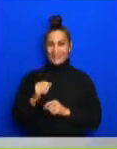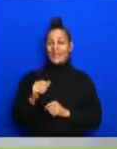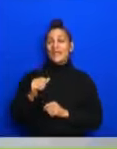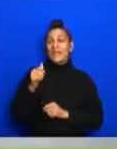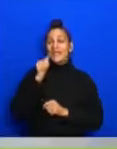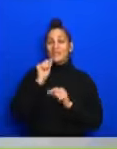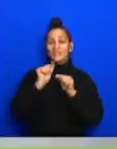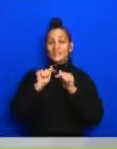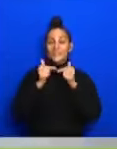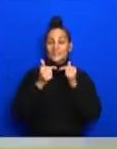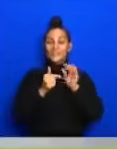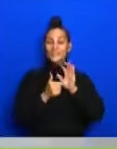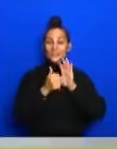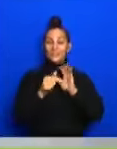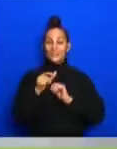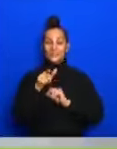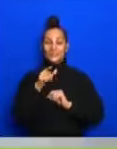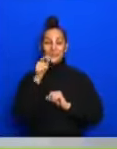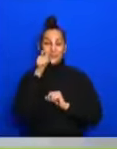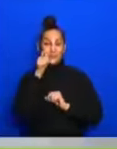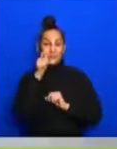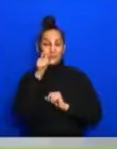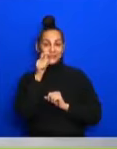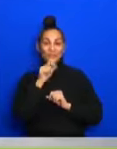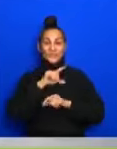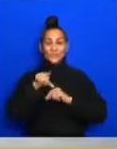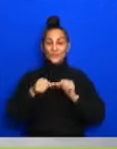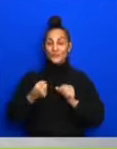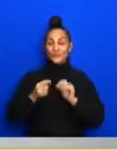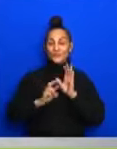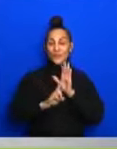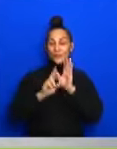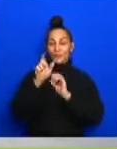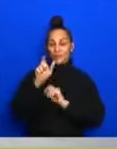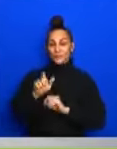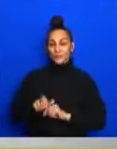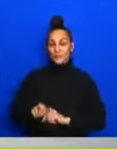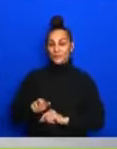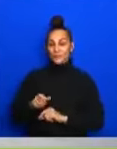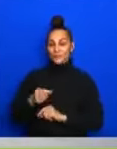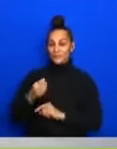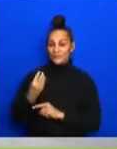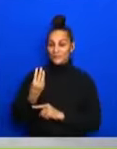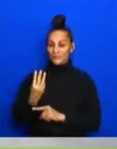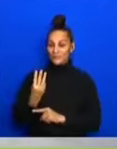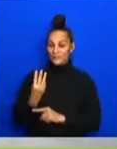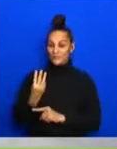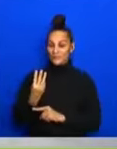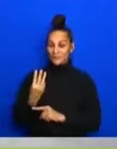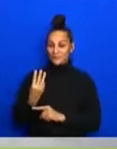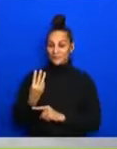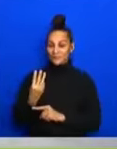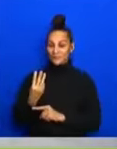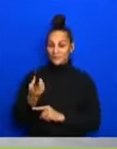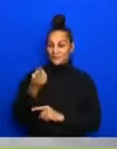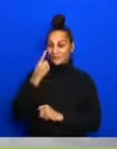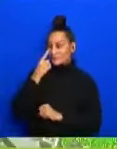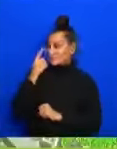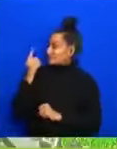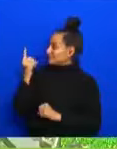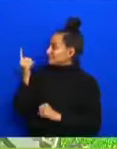Jéssica, nossa garota da sorte, apresentando, você conferindo aí. Sorteio do número correspondente à coluna número 3.